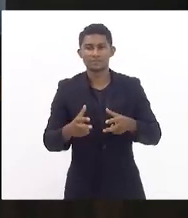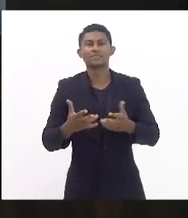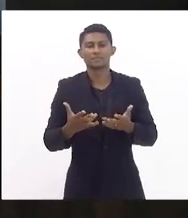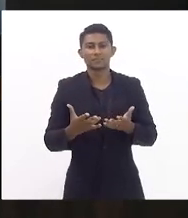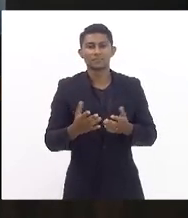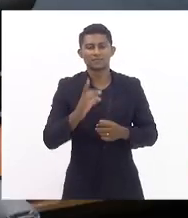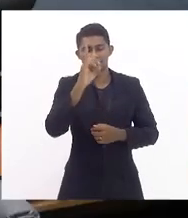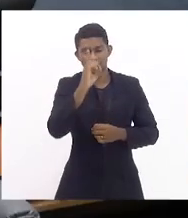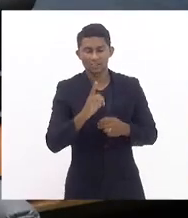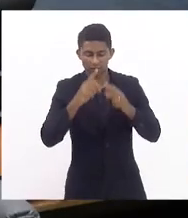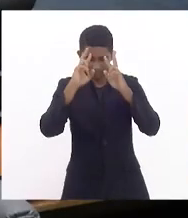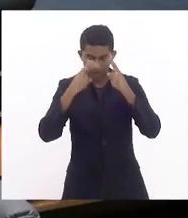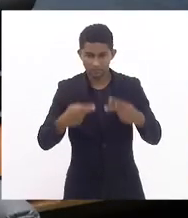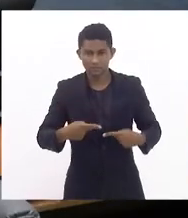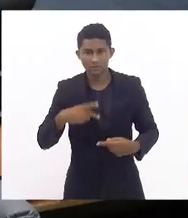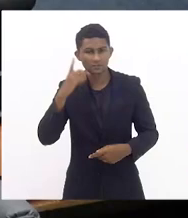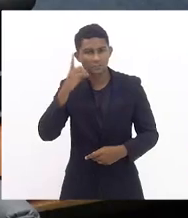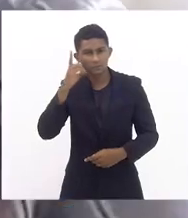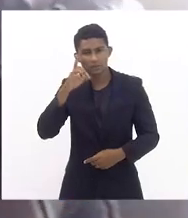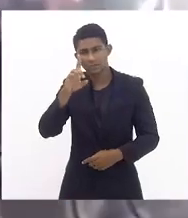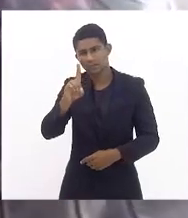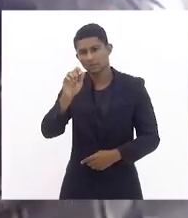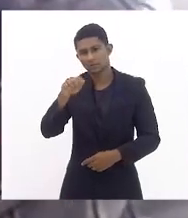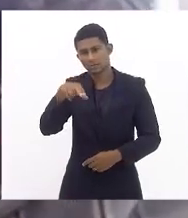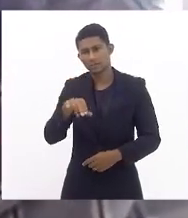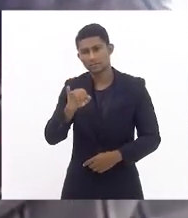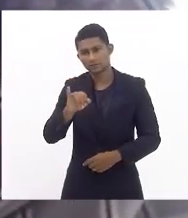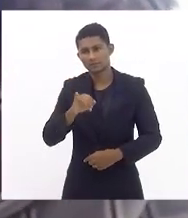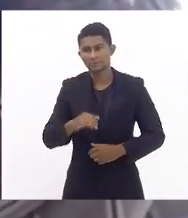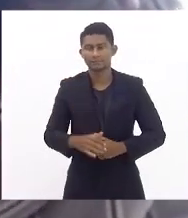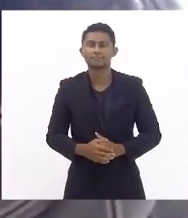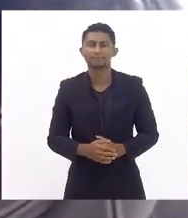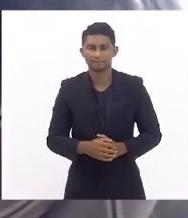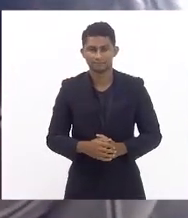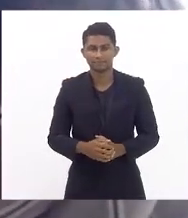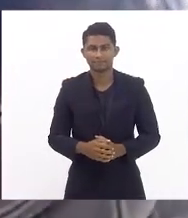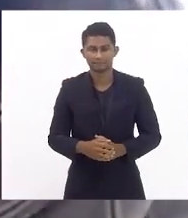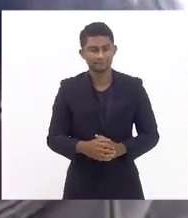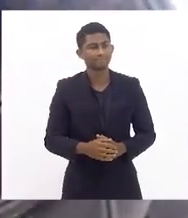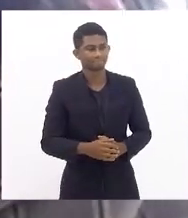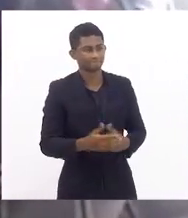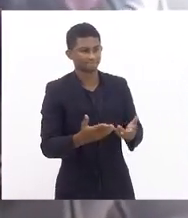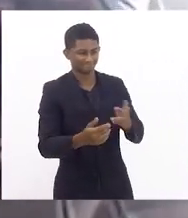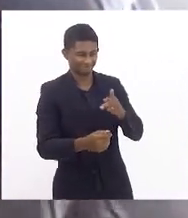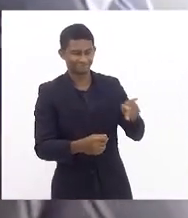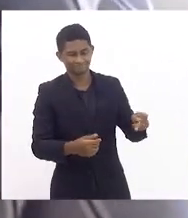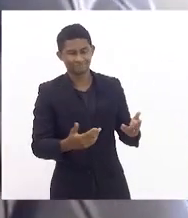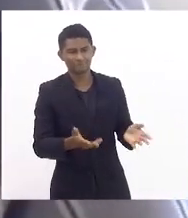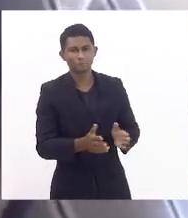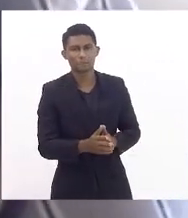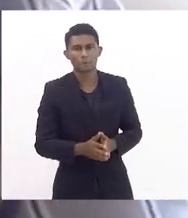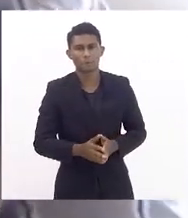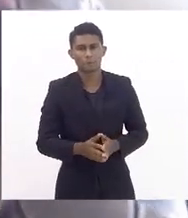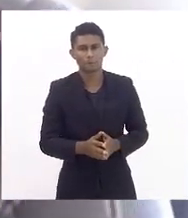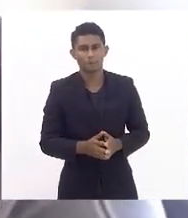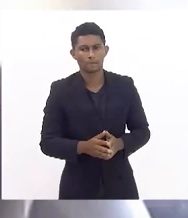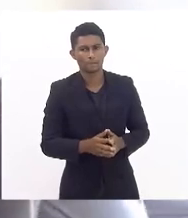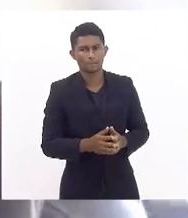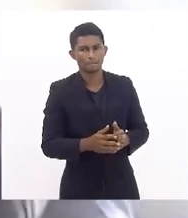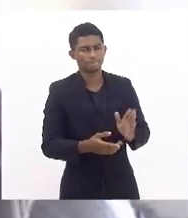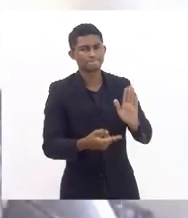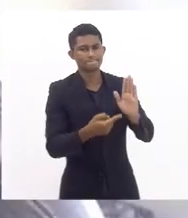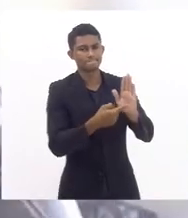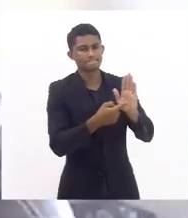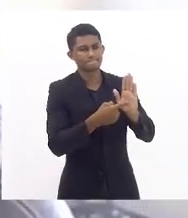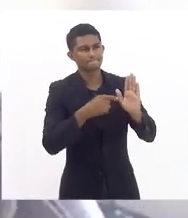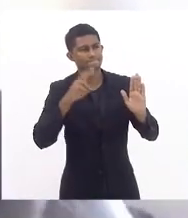Dani Monteiro. Monteiro. Senhor presidente, o tema da matéria, ele